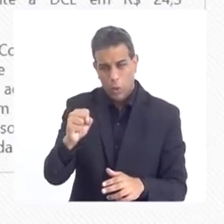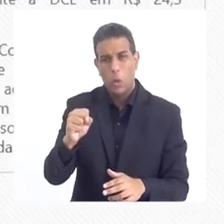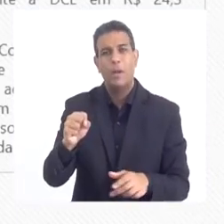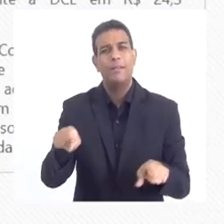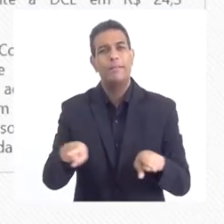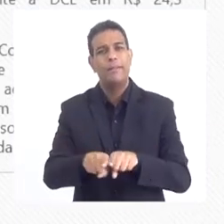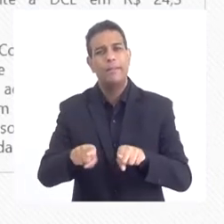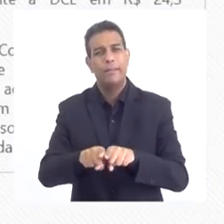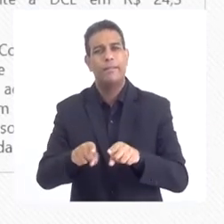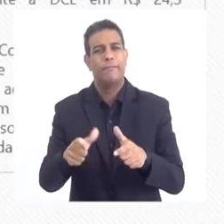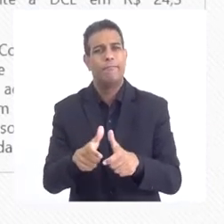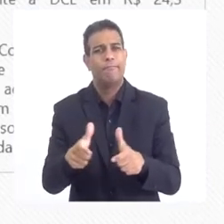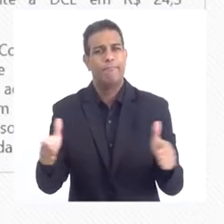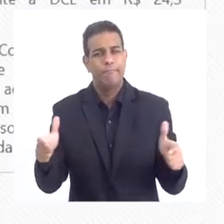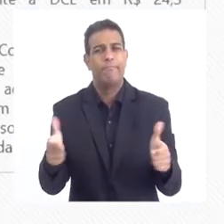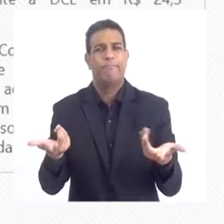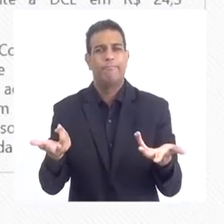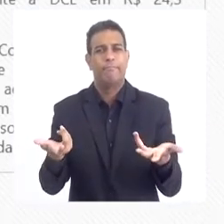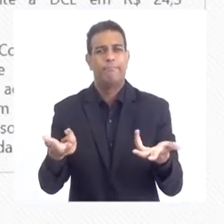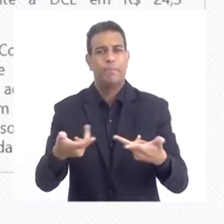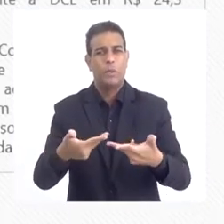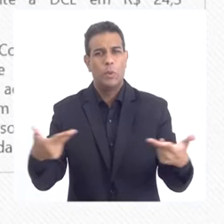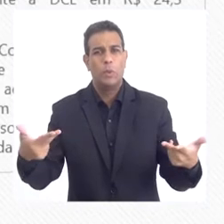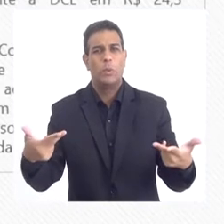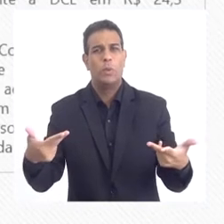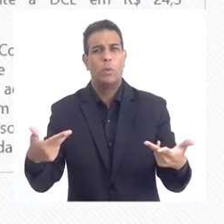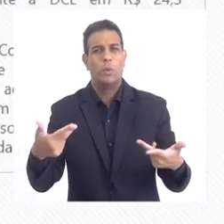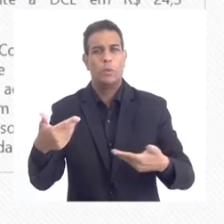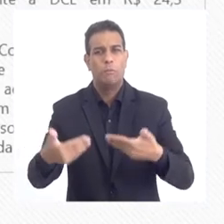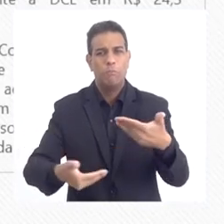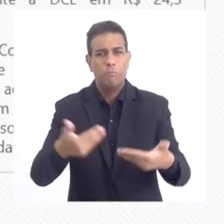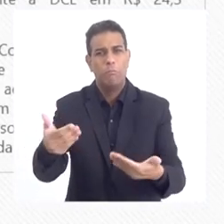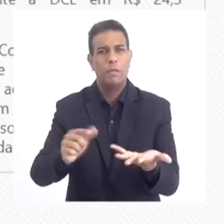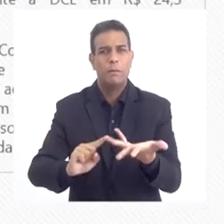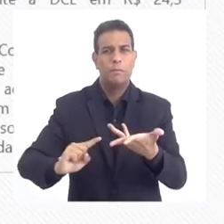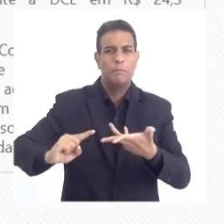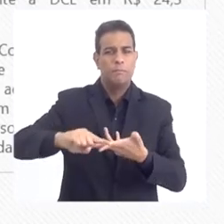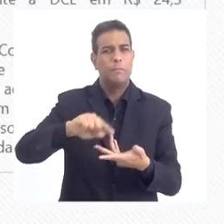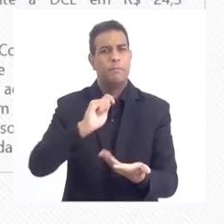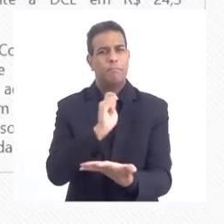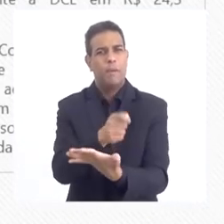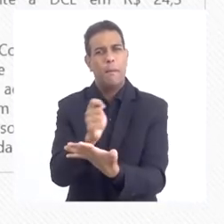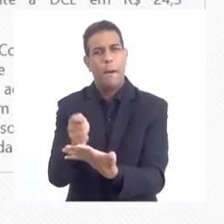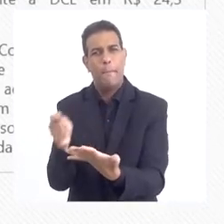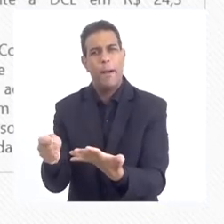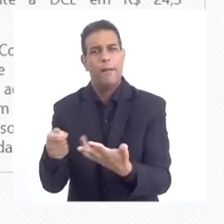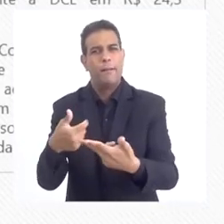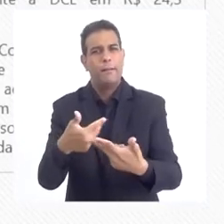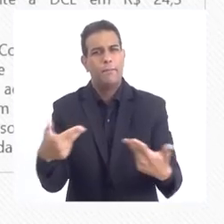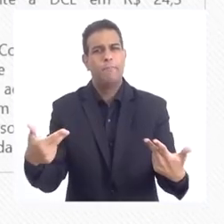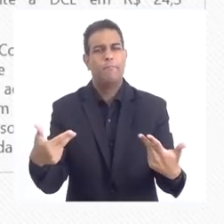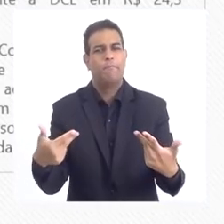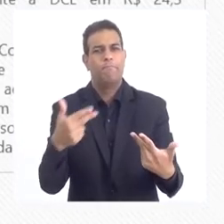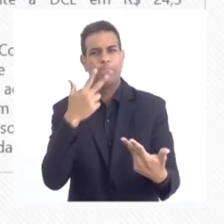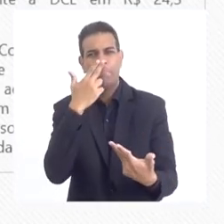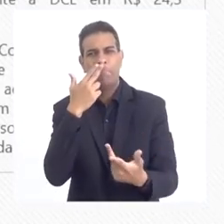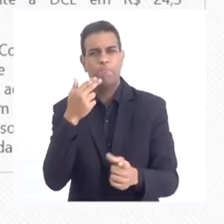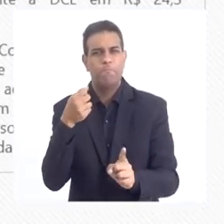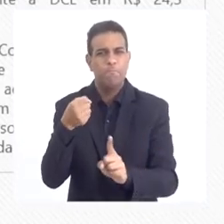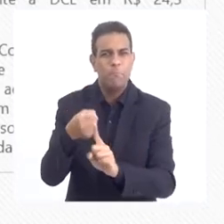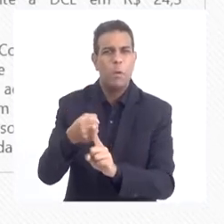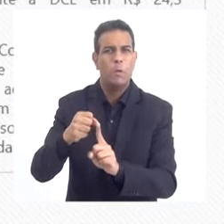aumento da disponibilidade de caixa e redução dos gestos a pagar processados. Eles apresentaram um impacto